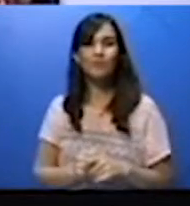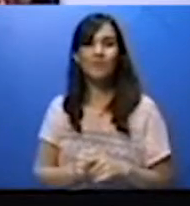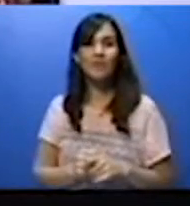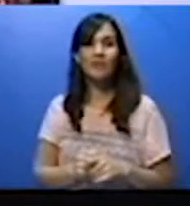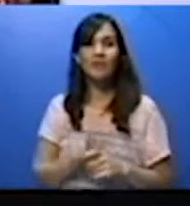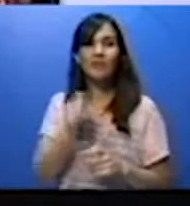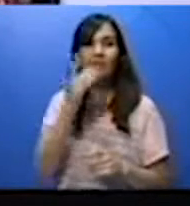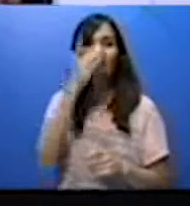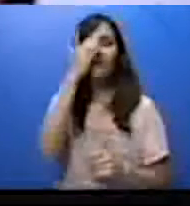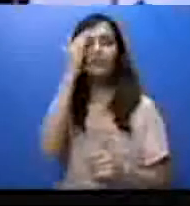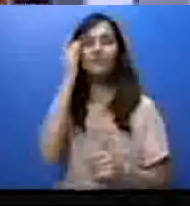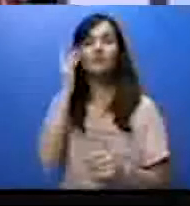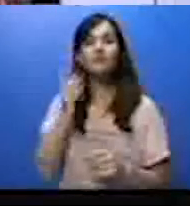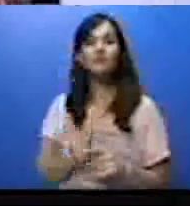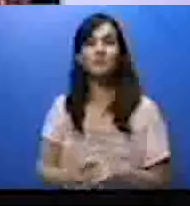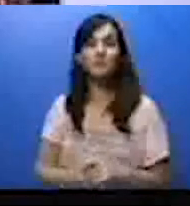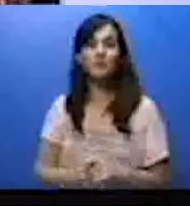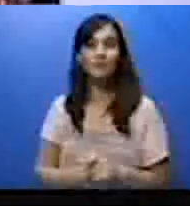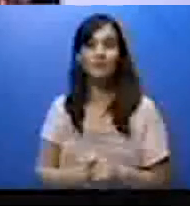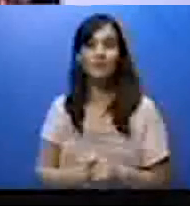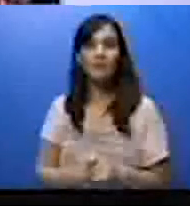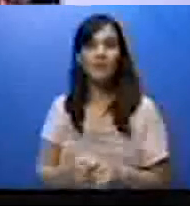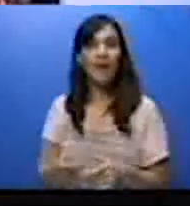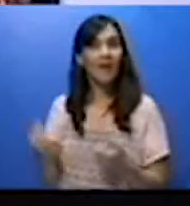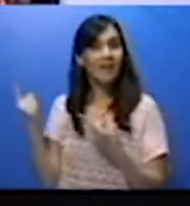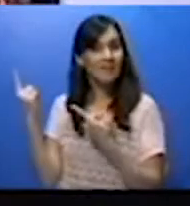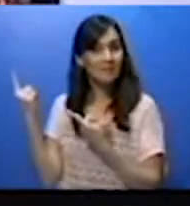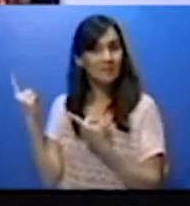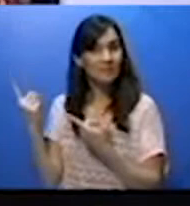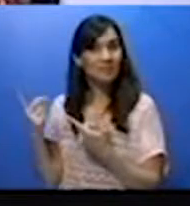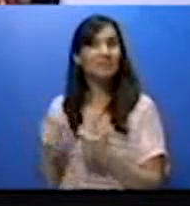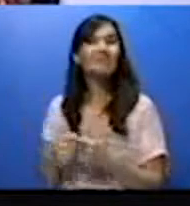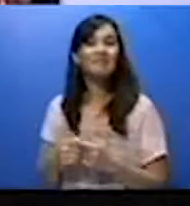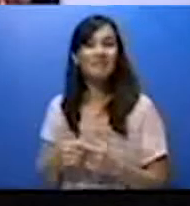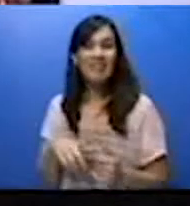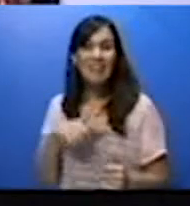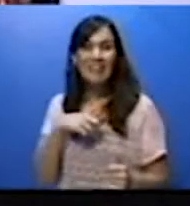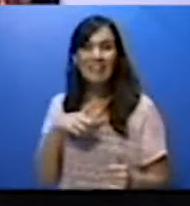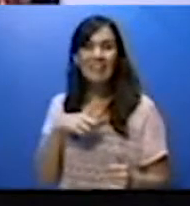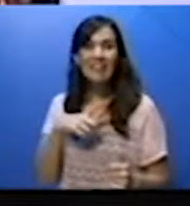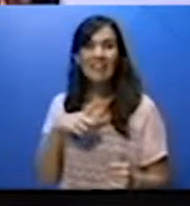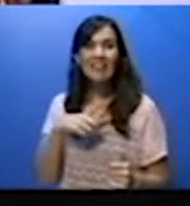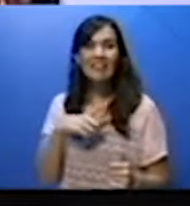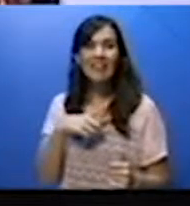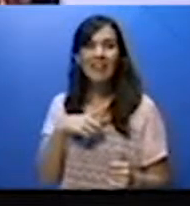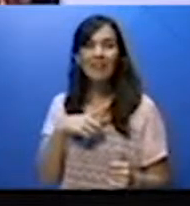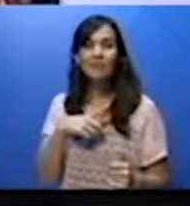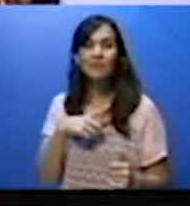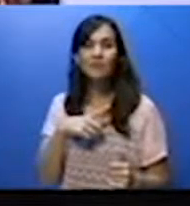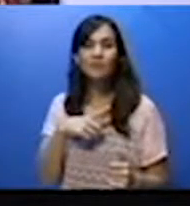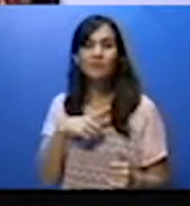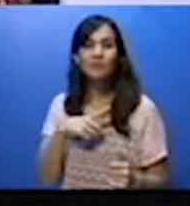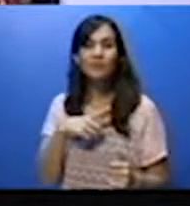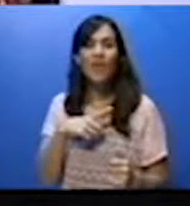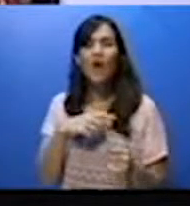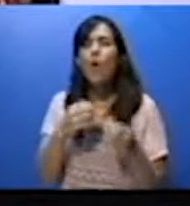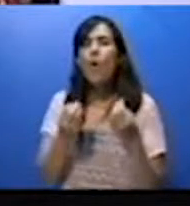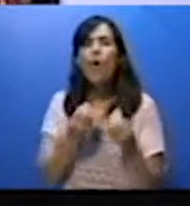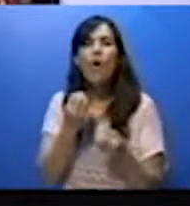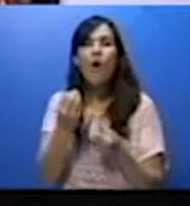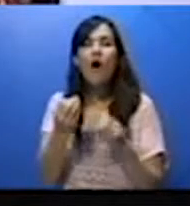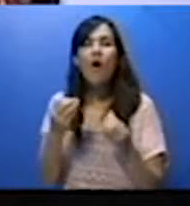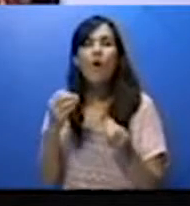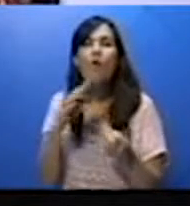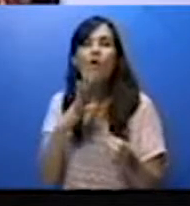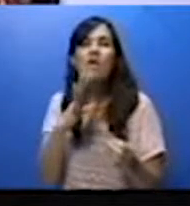vamos sair e aqui nós temos uma abordagem que vai tratar sobre o